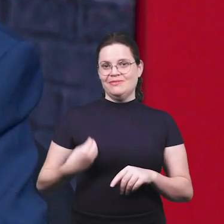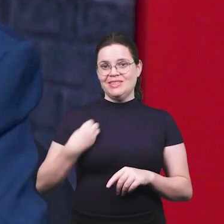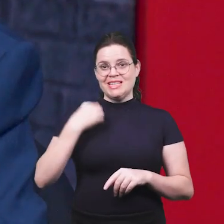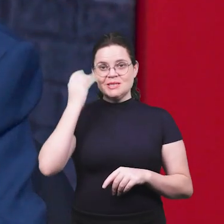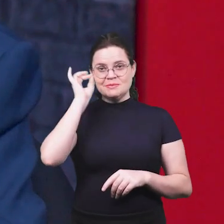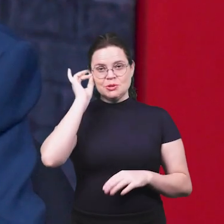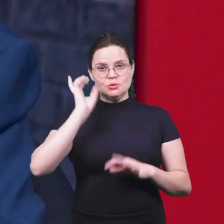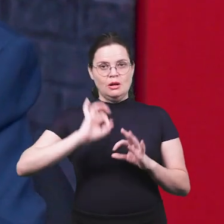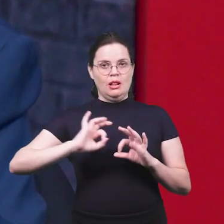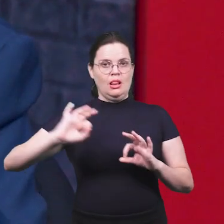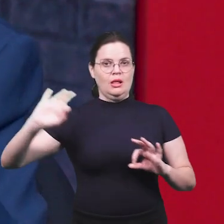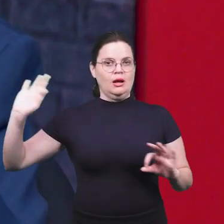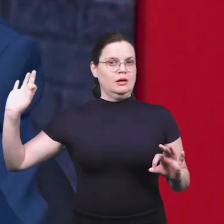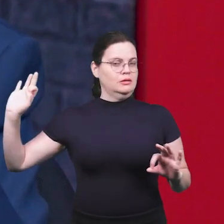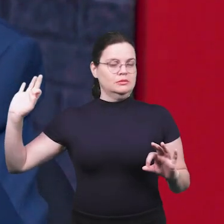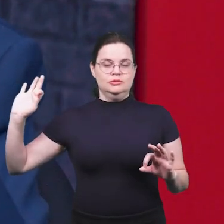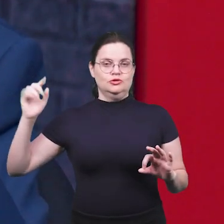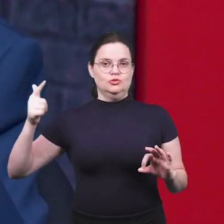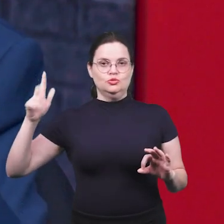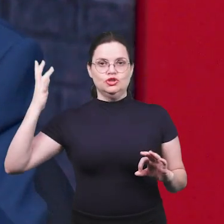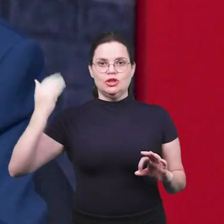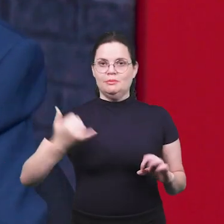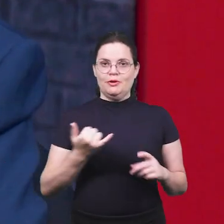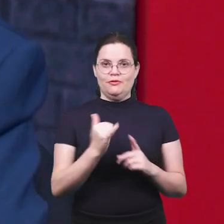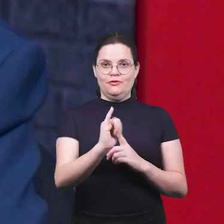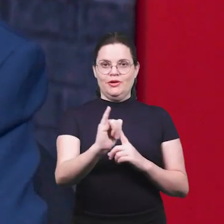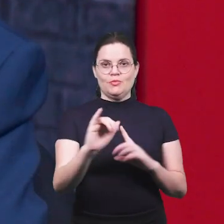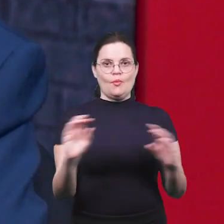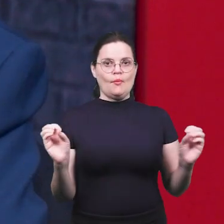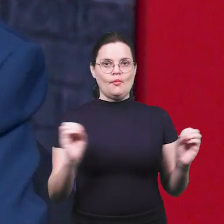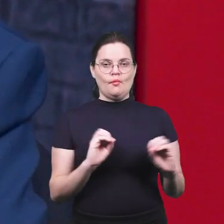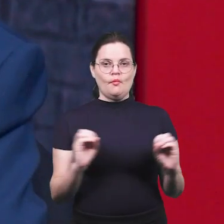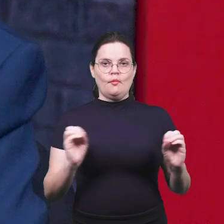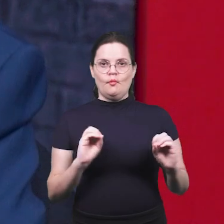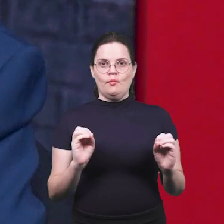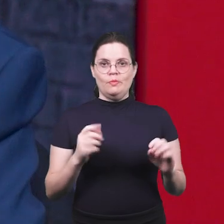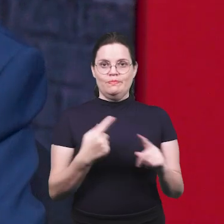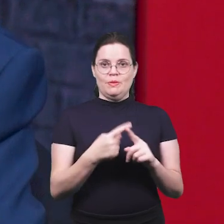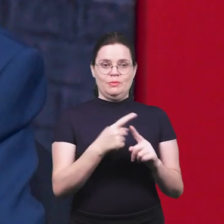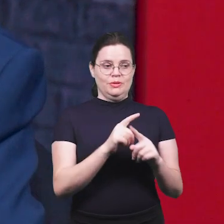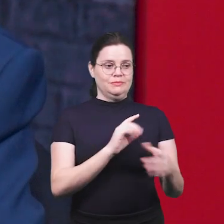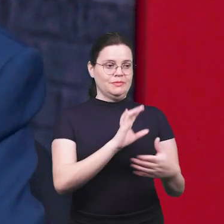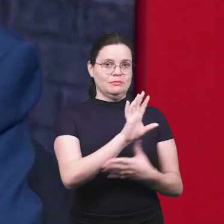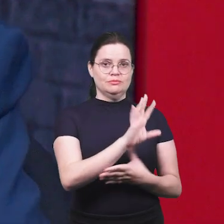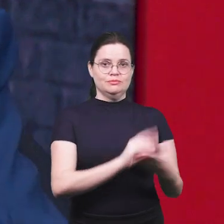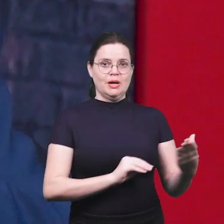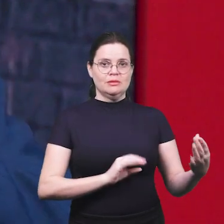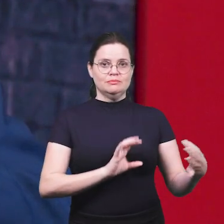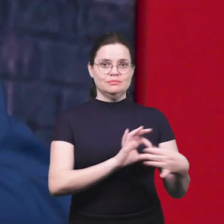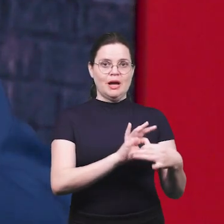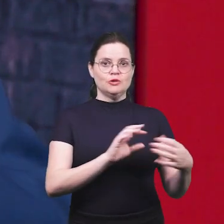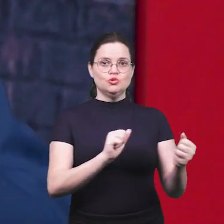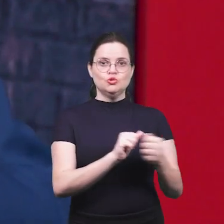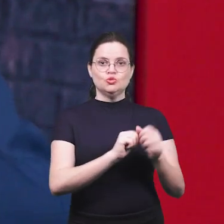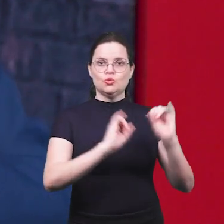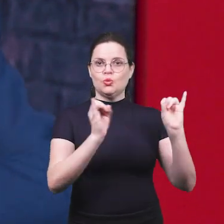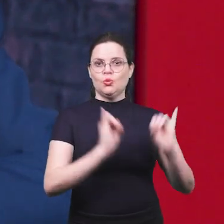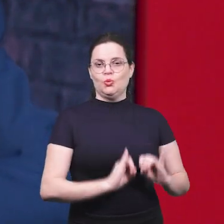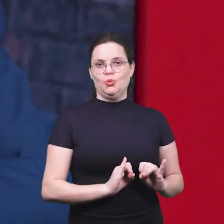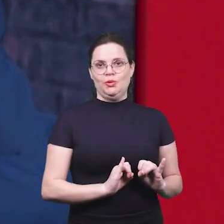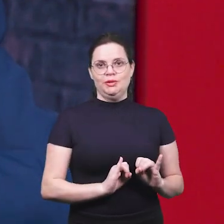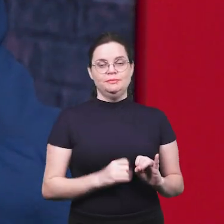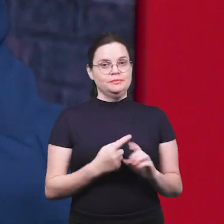afastando mais dessa igreja que estava casada com o paganismo. Cada vez se afastando mais. Mas